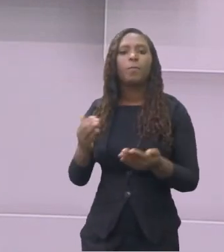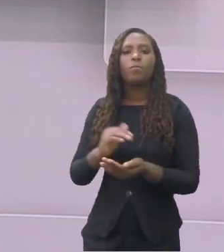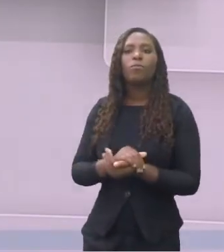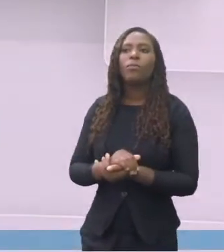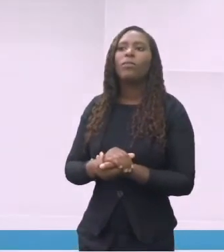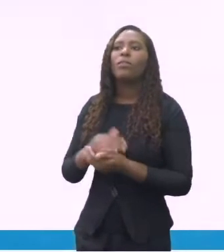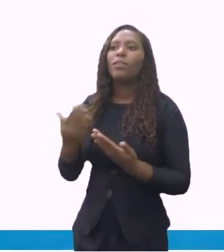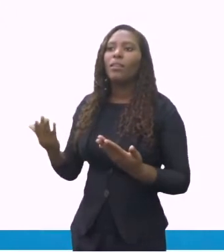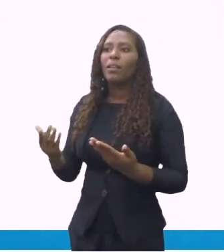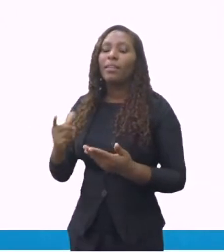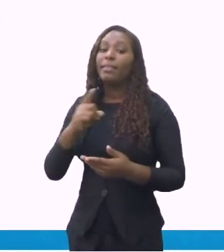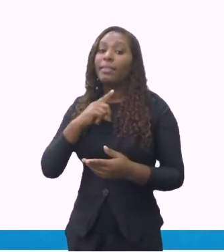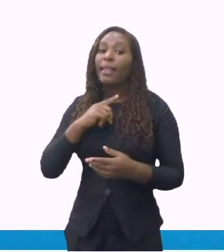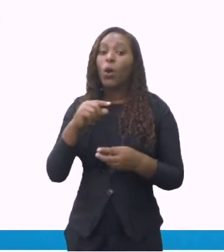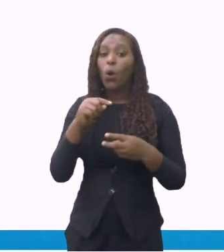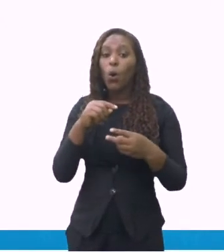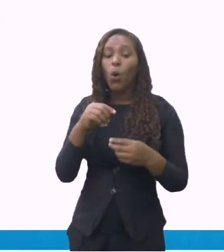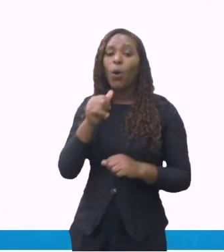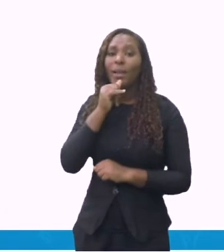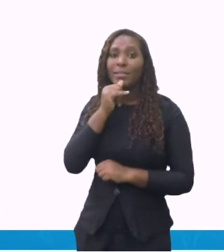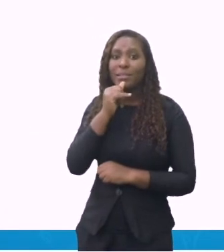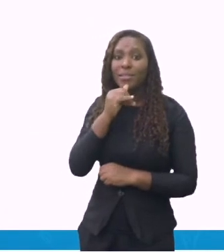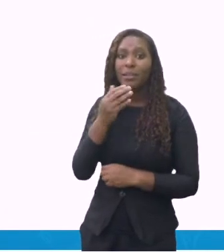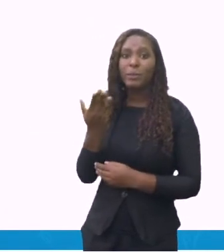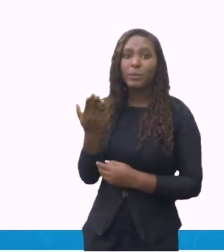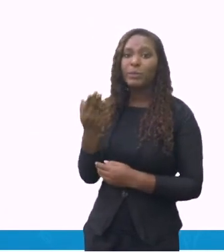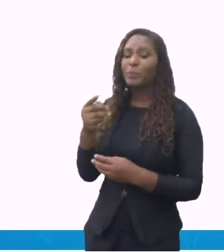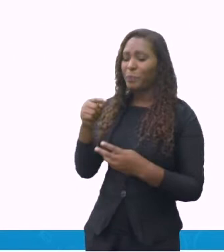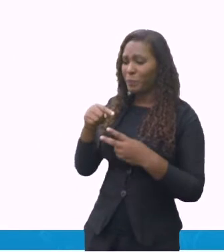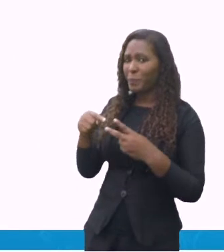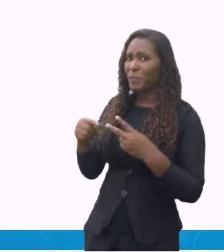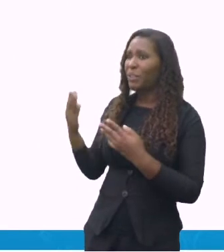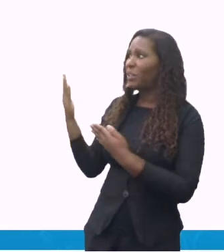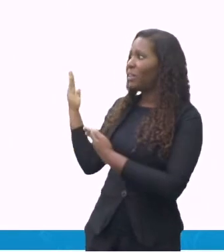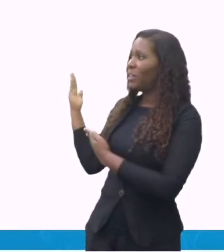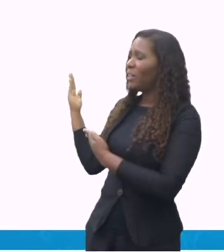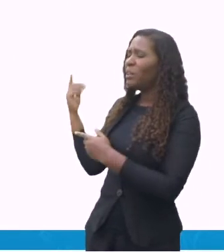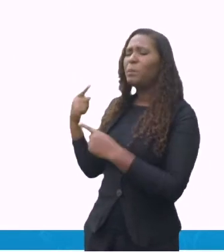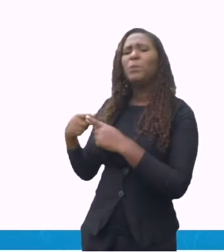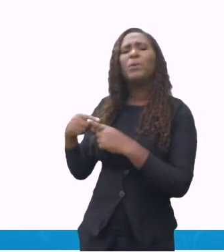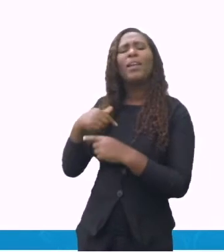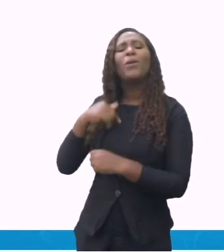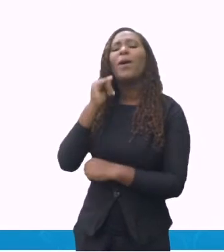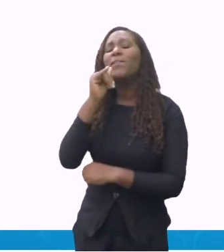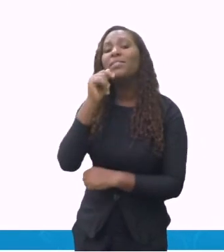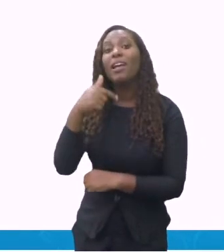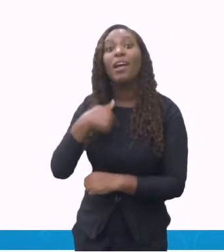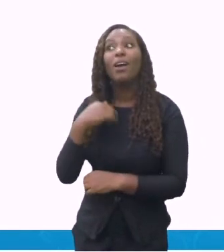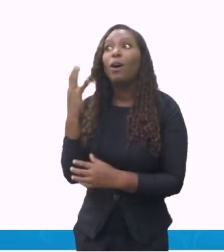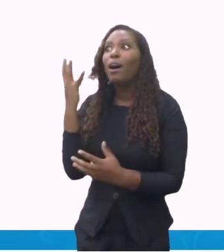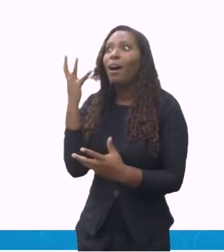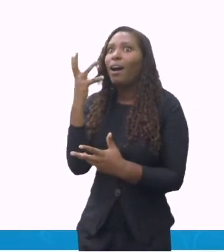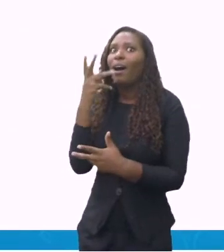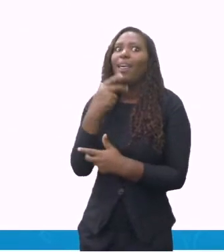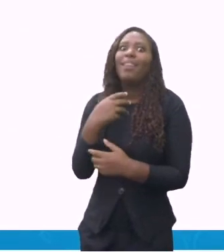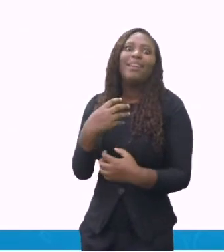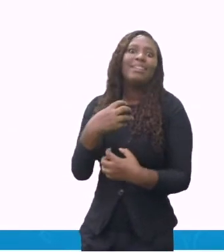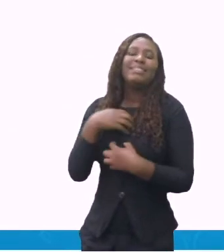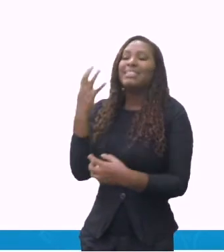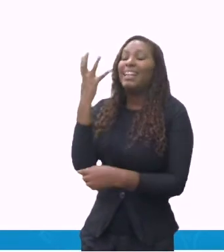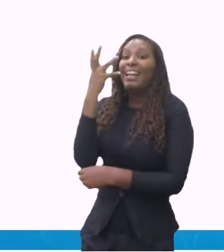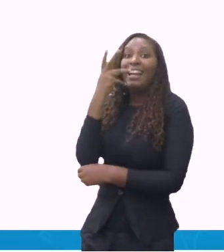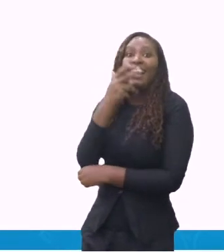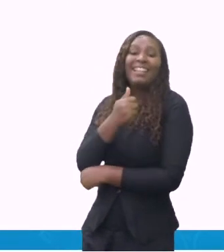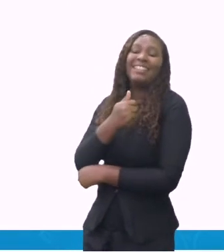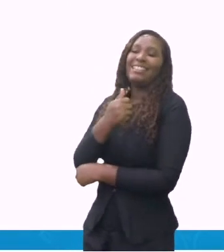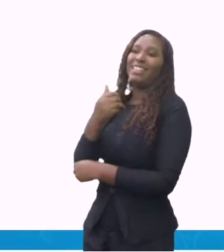dois exemplos. Por que eu falei que eu as acho lindas demais? Exatamente pela variedade